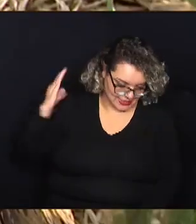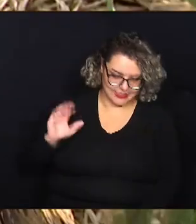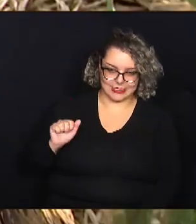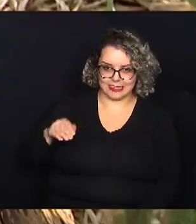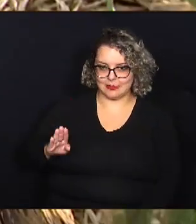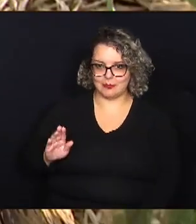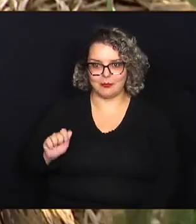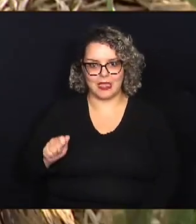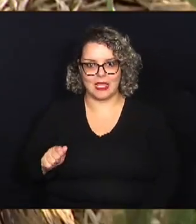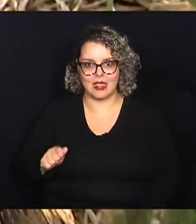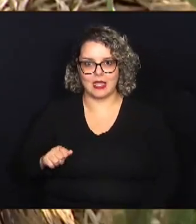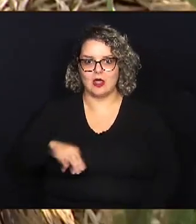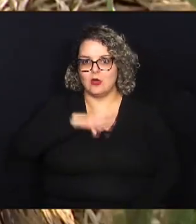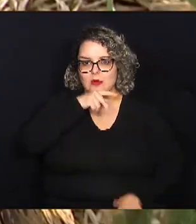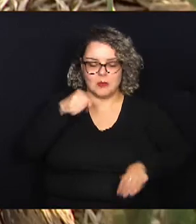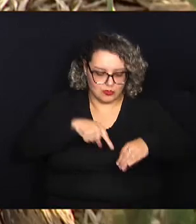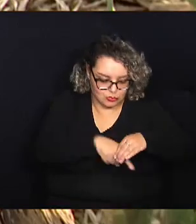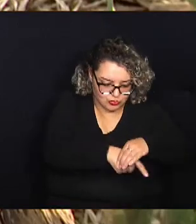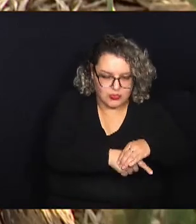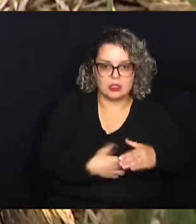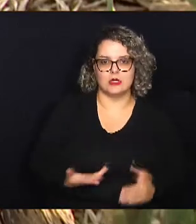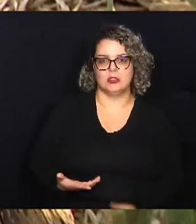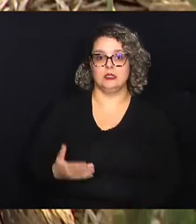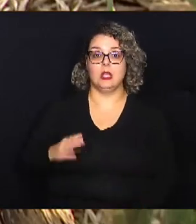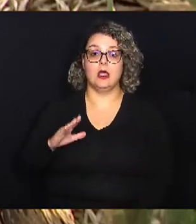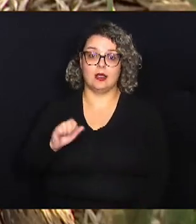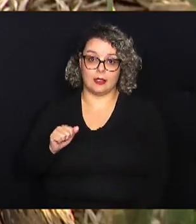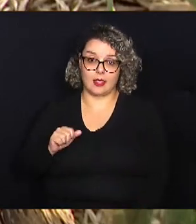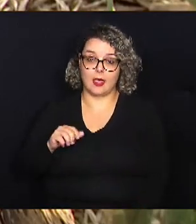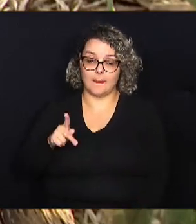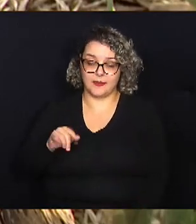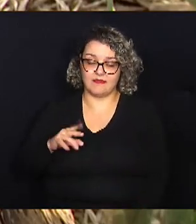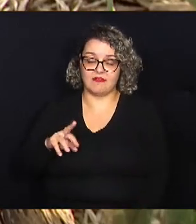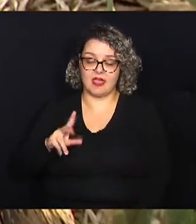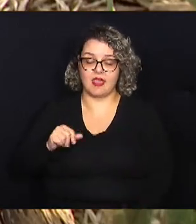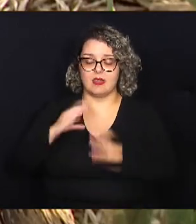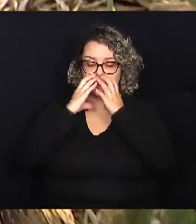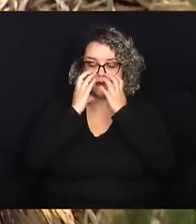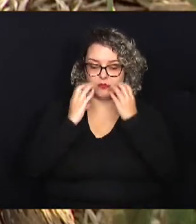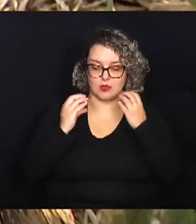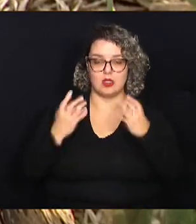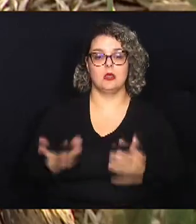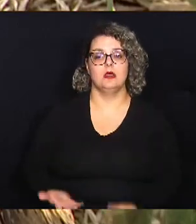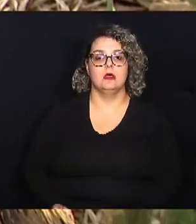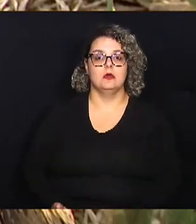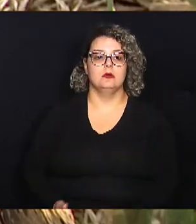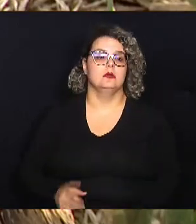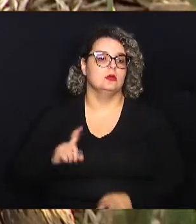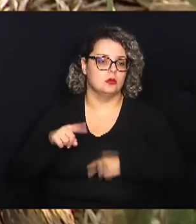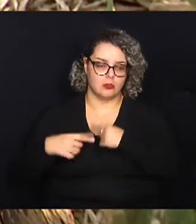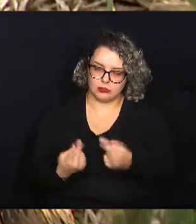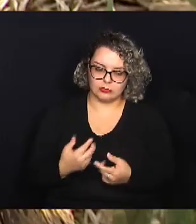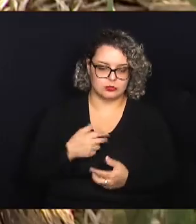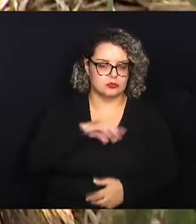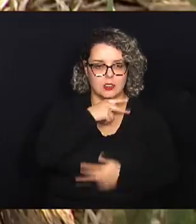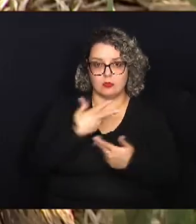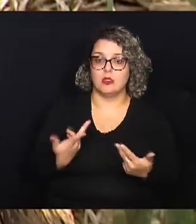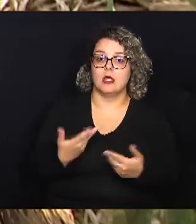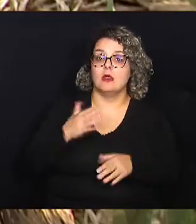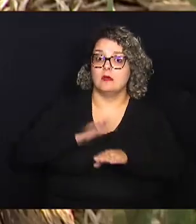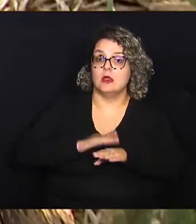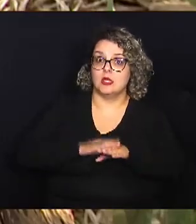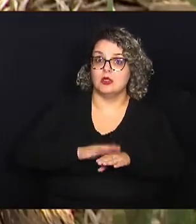capivara, especialmente dos filhotes. Né? E esses animais têm por hábito essa vida noturna. Então ela vai estar ativa no momento em